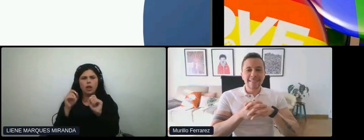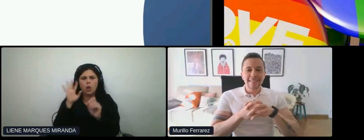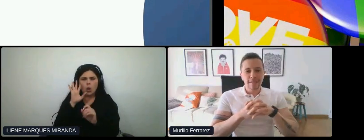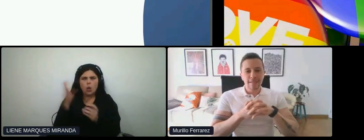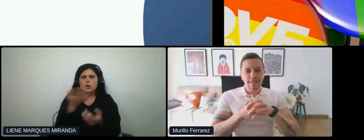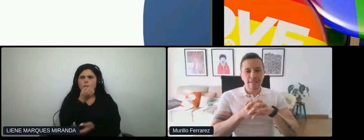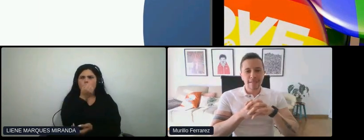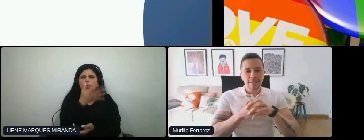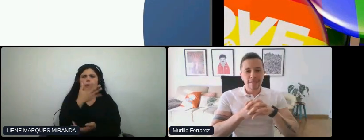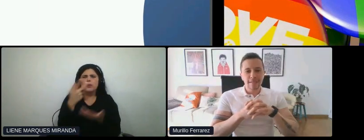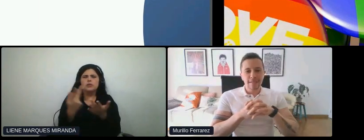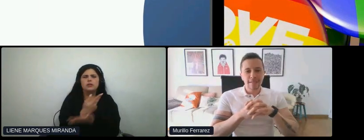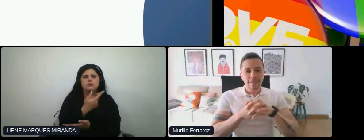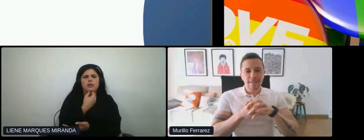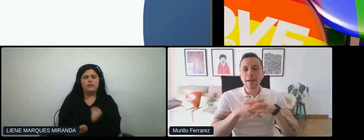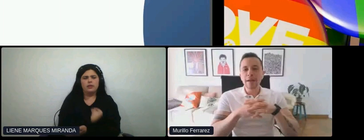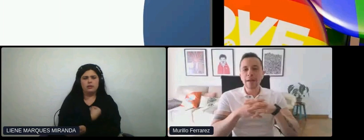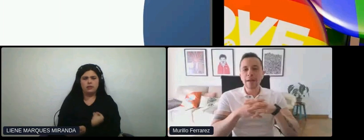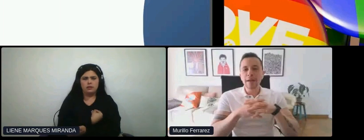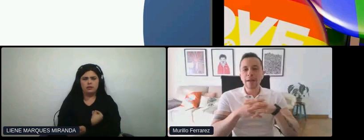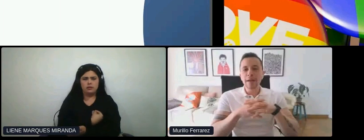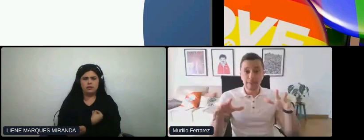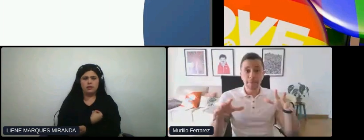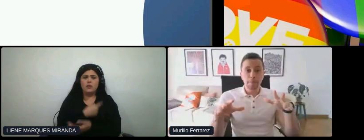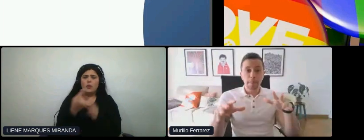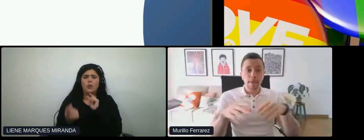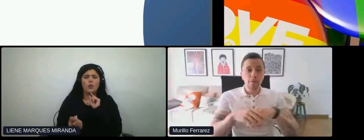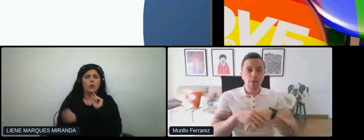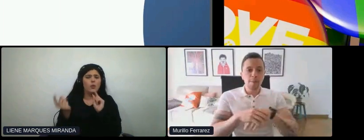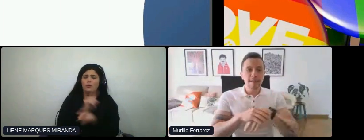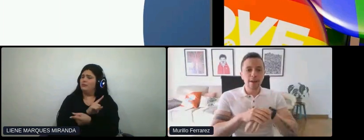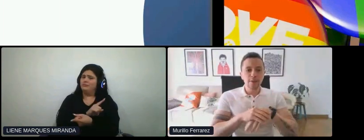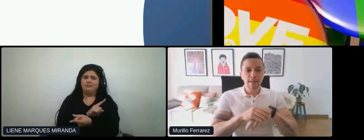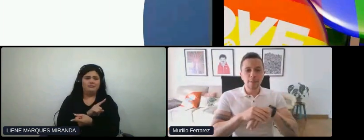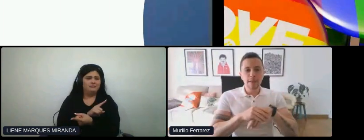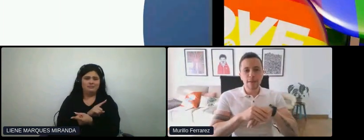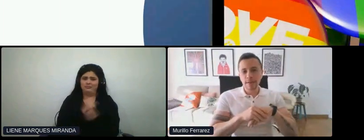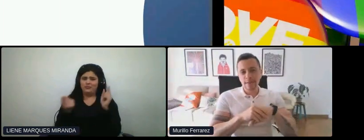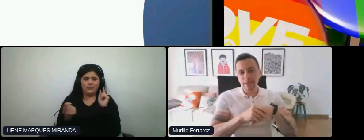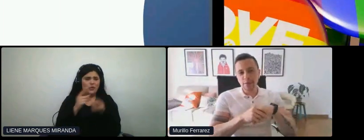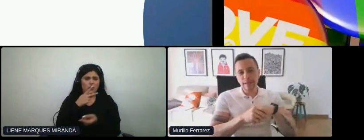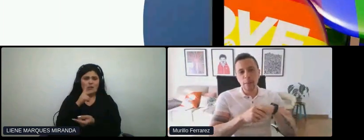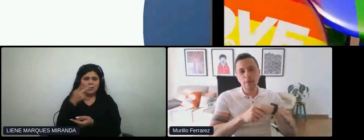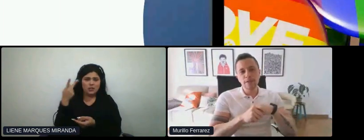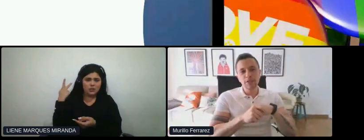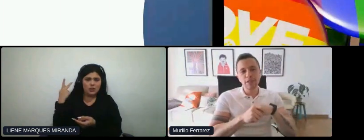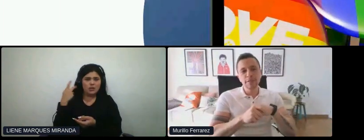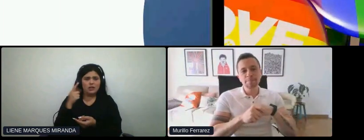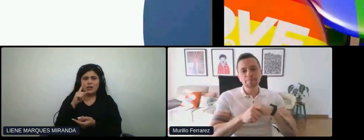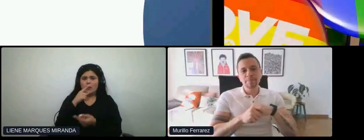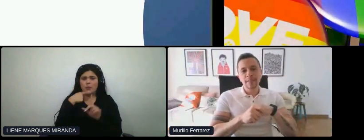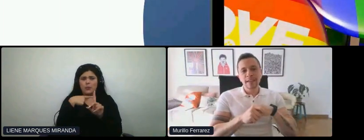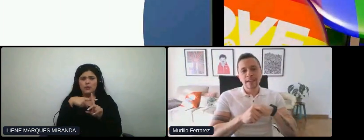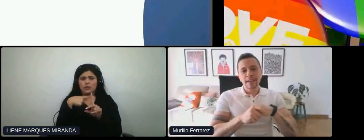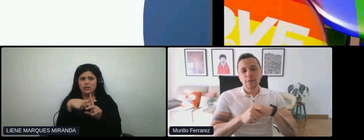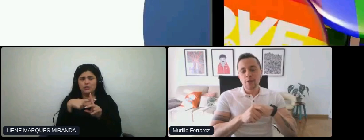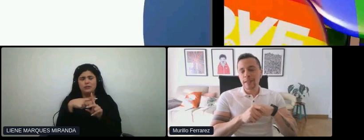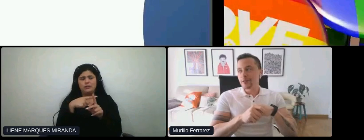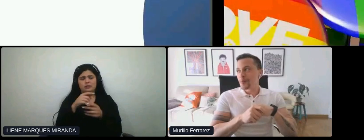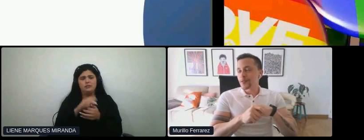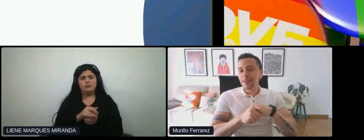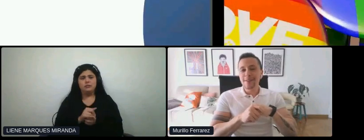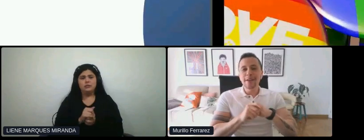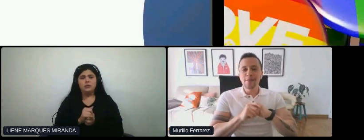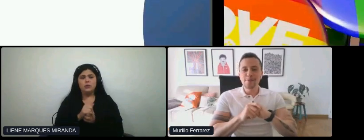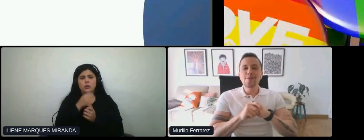bons que aconteceram comigo, eu vou começar totalmente ao contrário. Eu vou começar contando uma história que não foi tão positiva. Vou contar